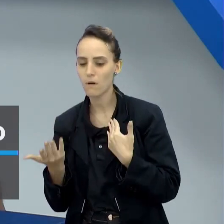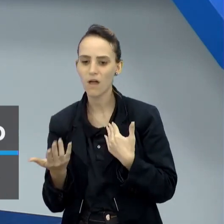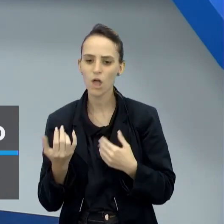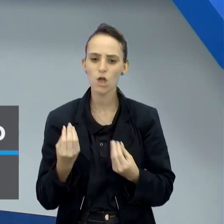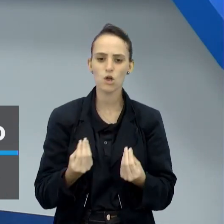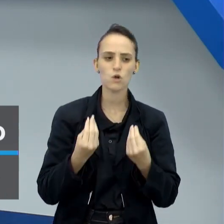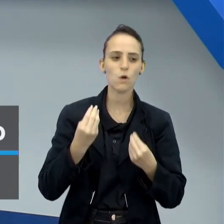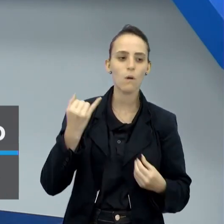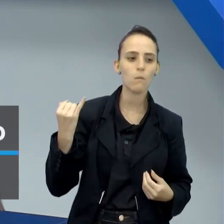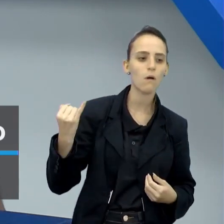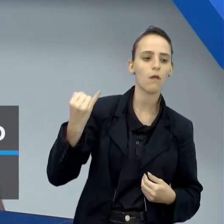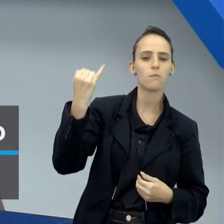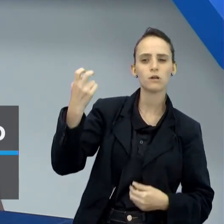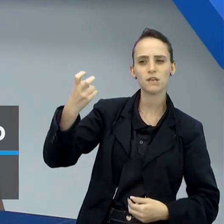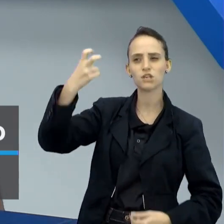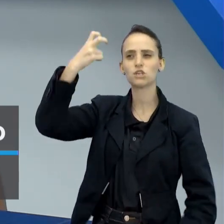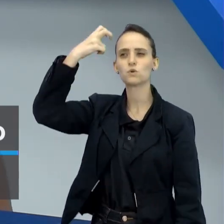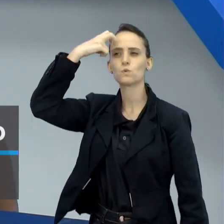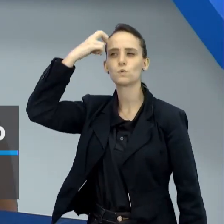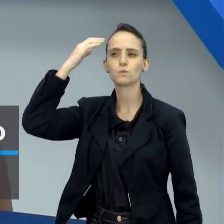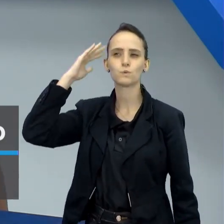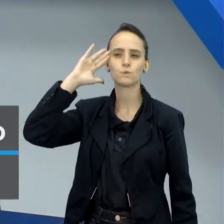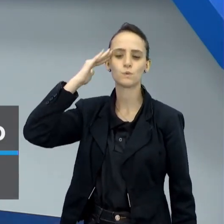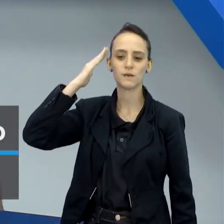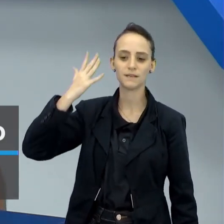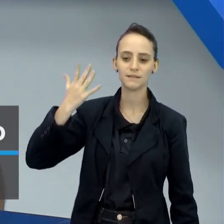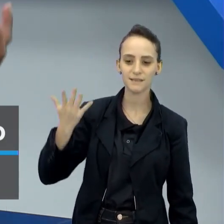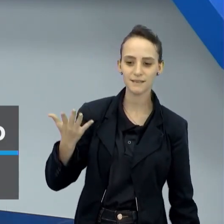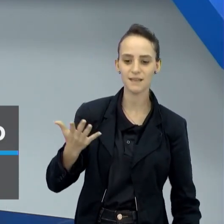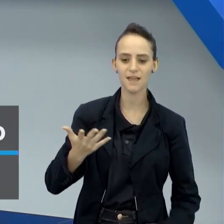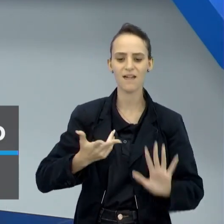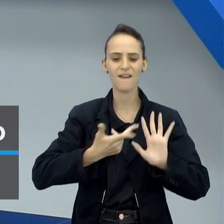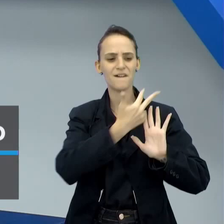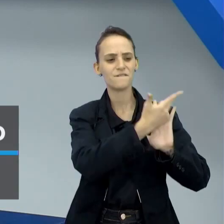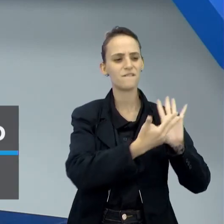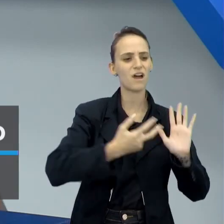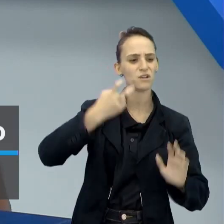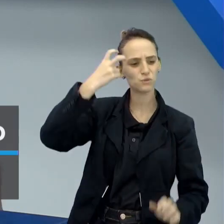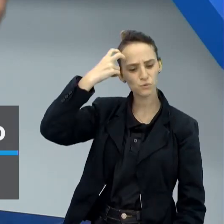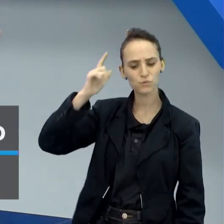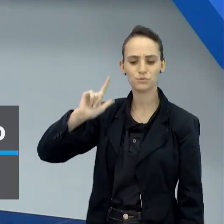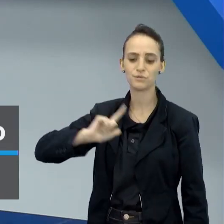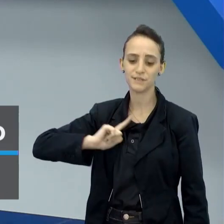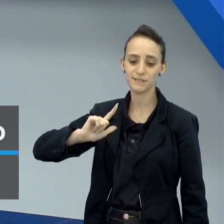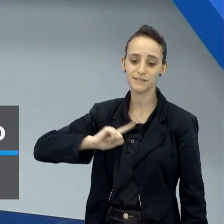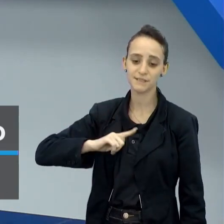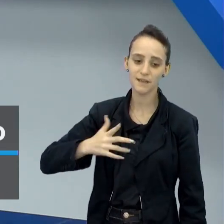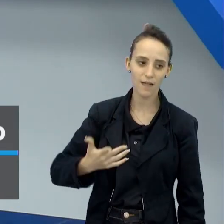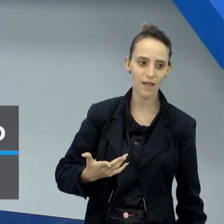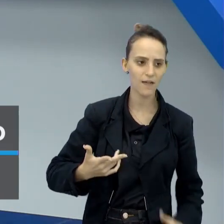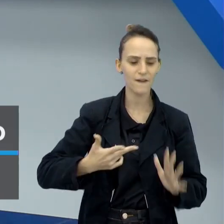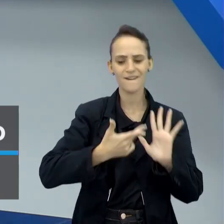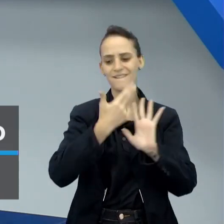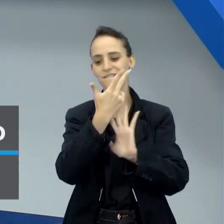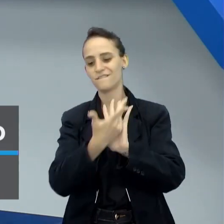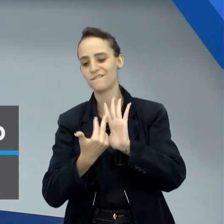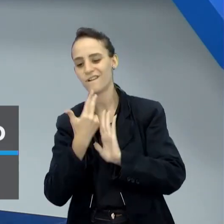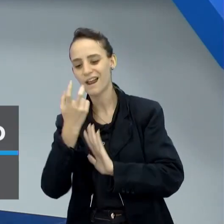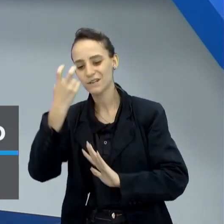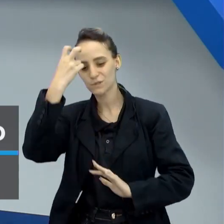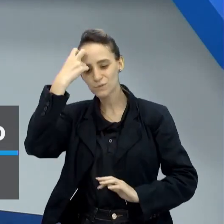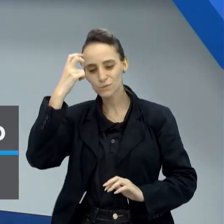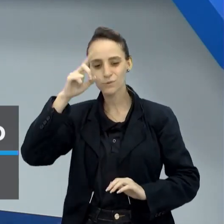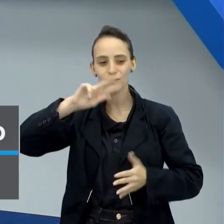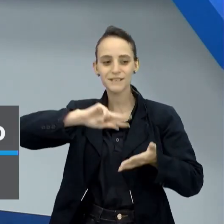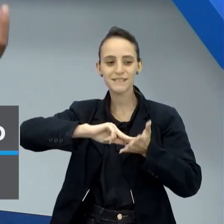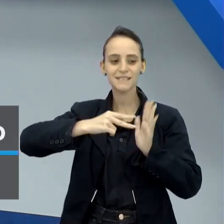importância de entendermos a cultura, que existem muitas culturas, que a diversidade cultural ela é produzida pela história,